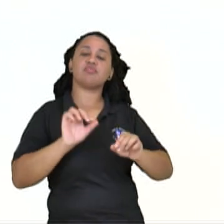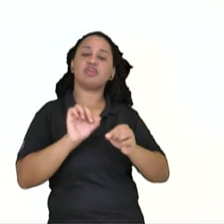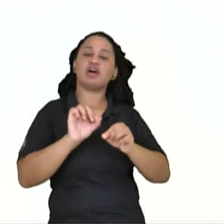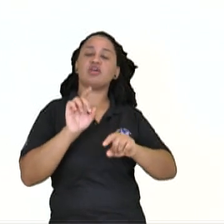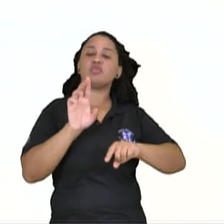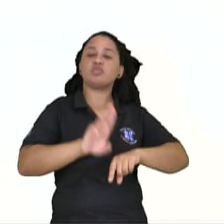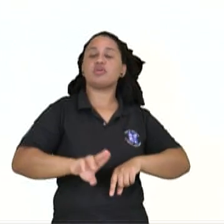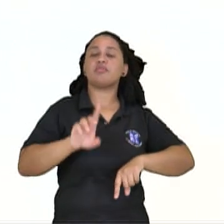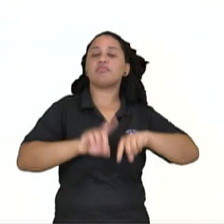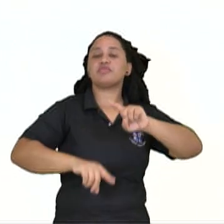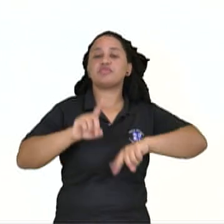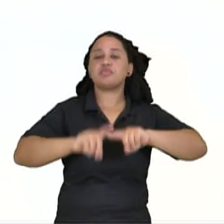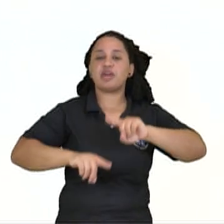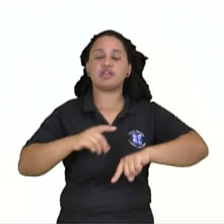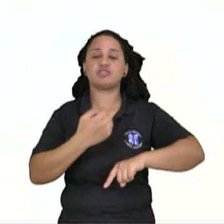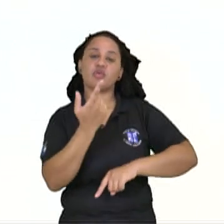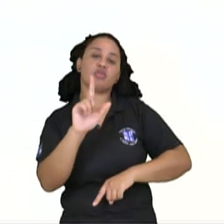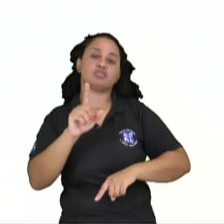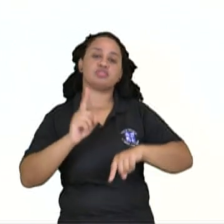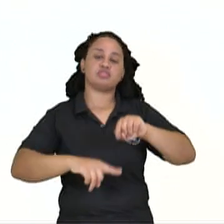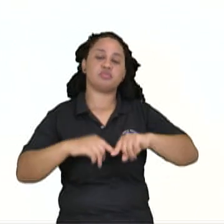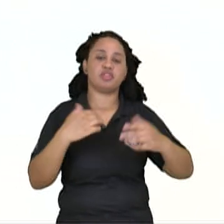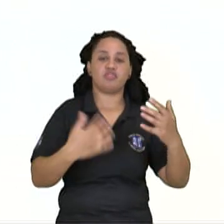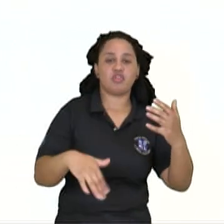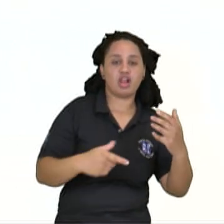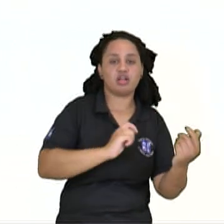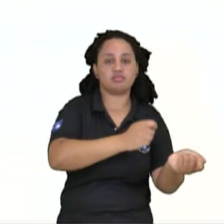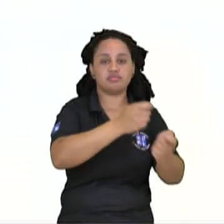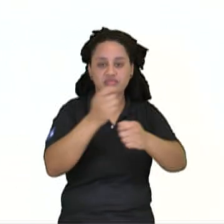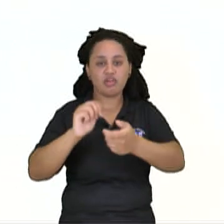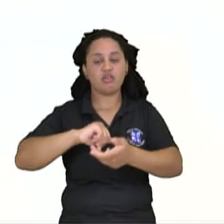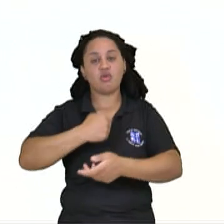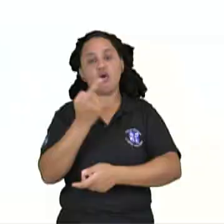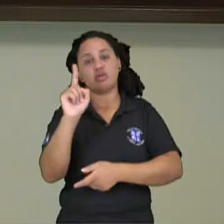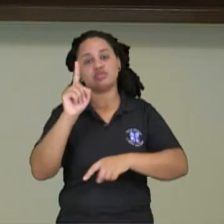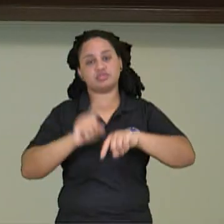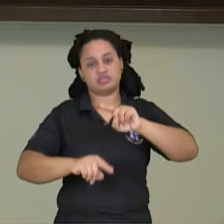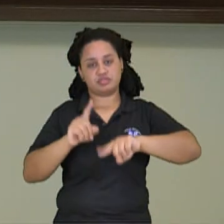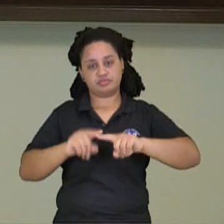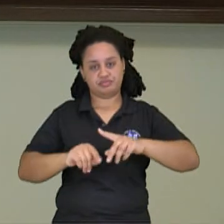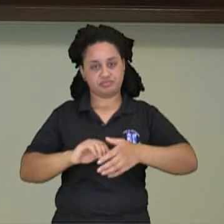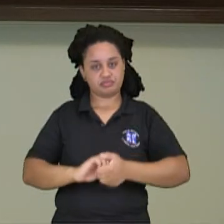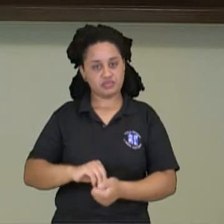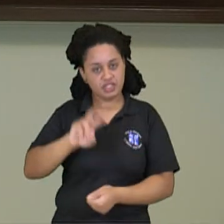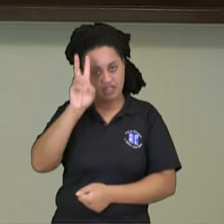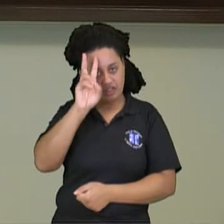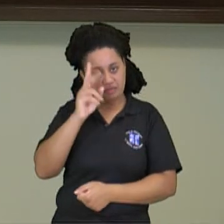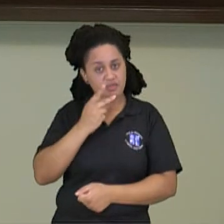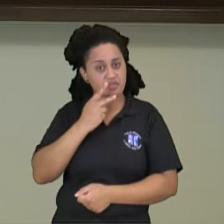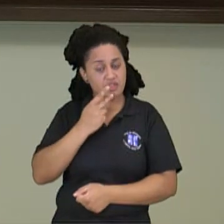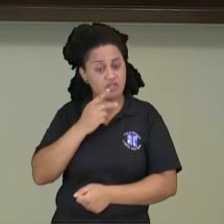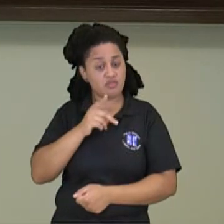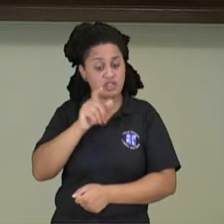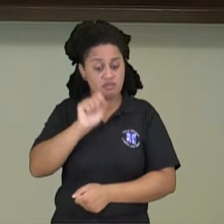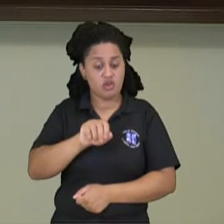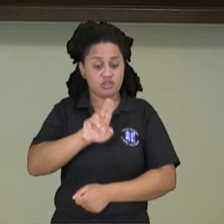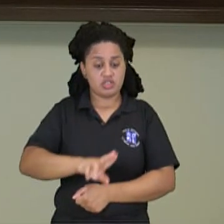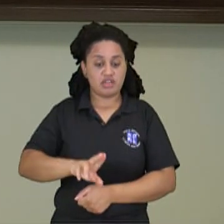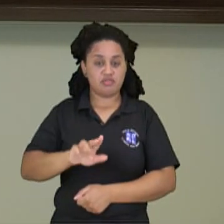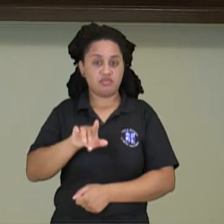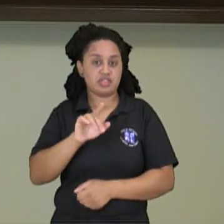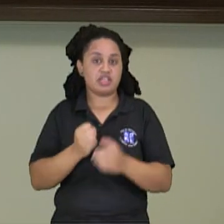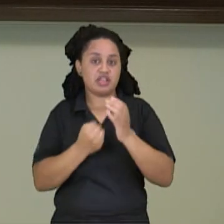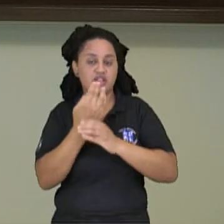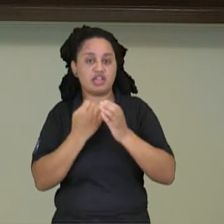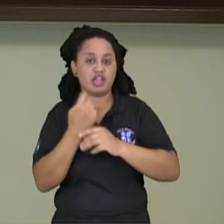instrumentos sonoros, né? Lembra-se que eu falei que você pode servir como instrumento musical, como